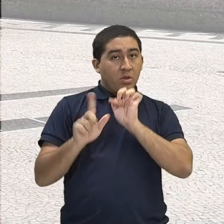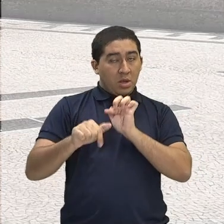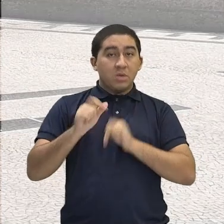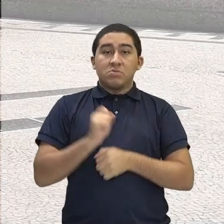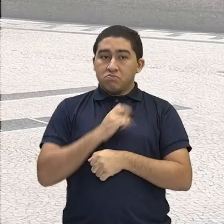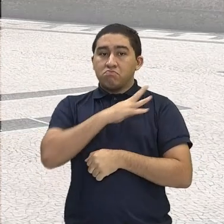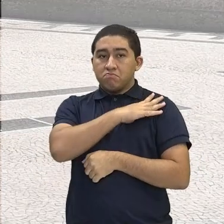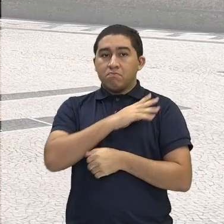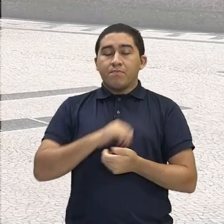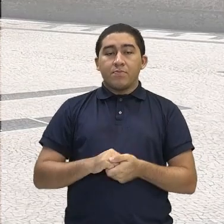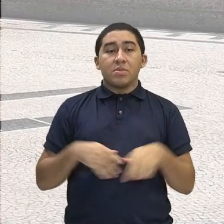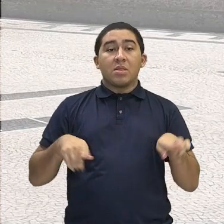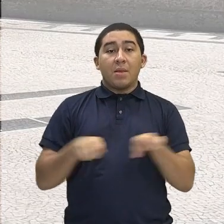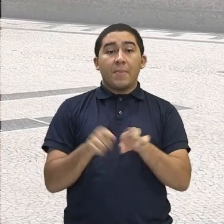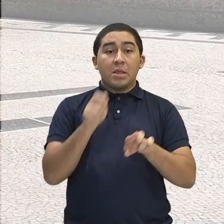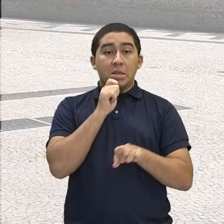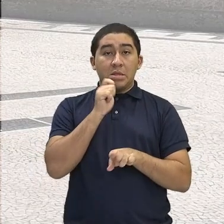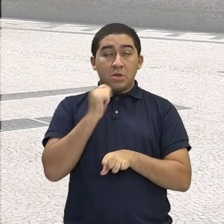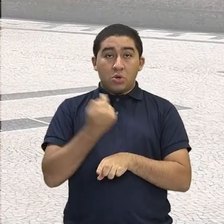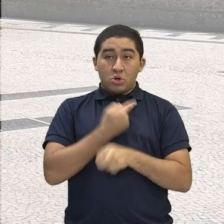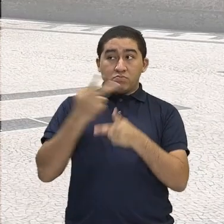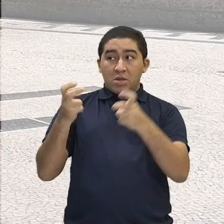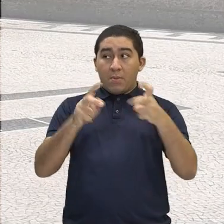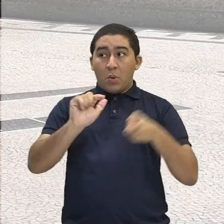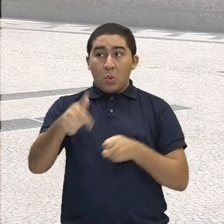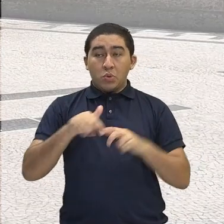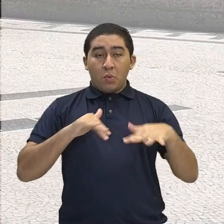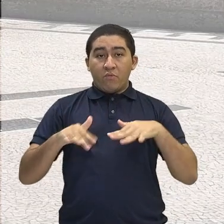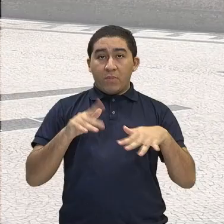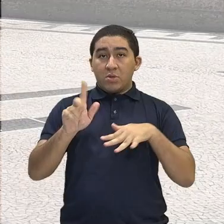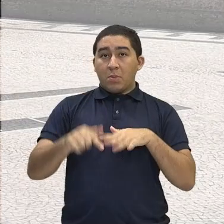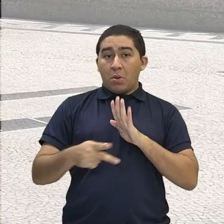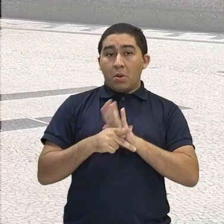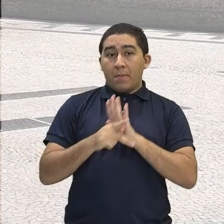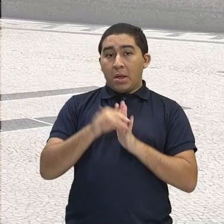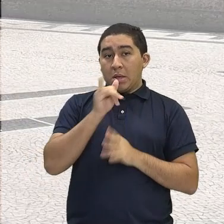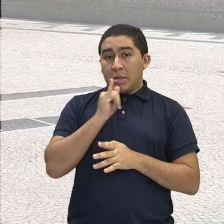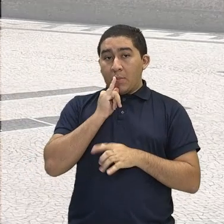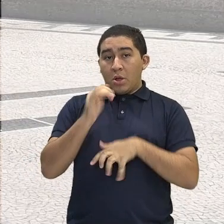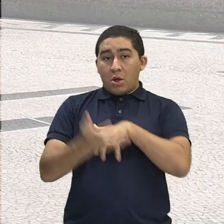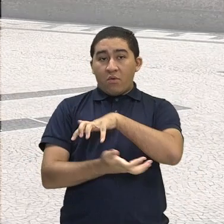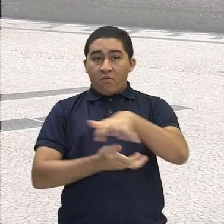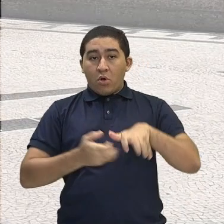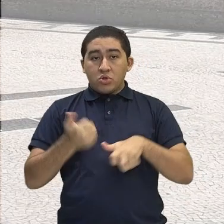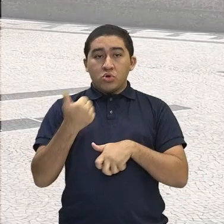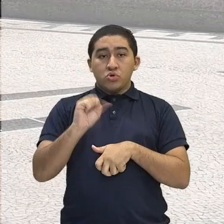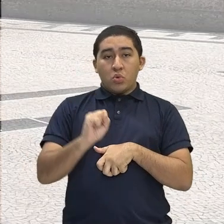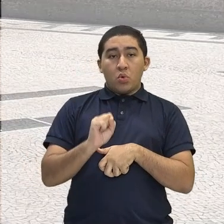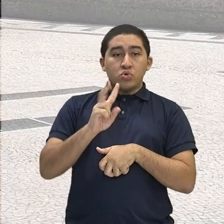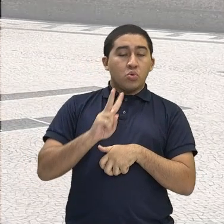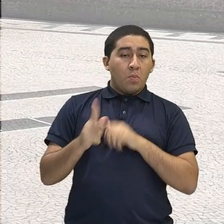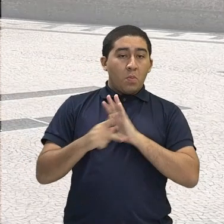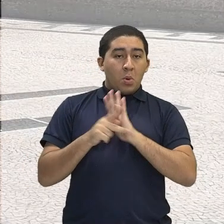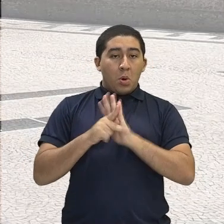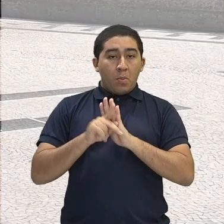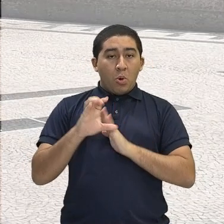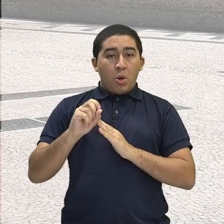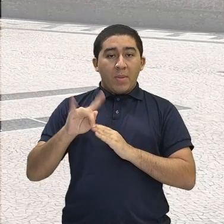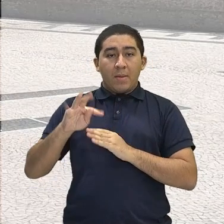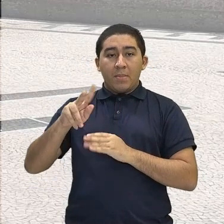tenentismo. Além disso, vamos observar outros movimentos tenentistas, como a Revolta dos 18 do Forte de Copacabana,